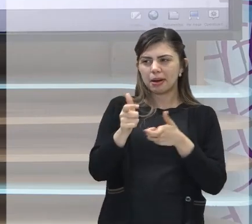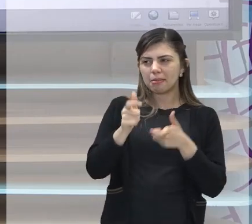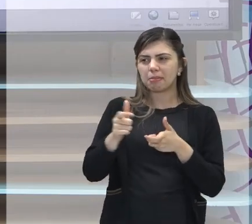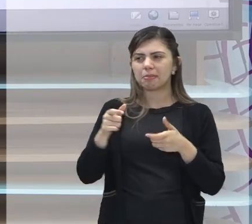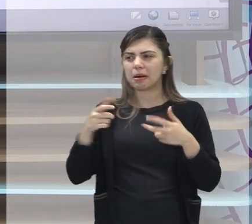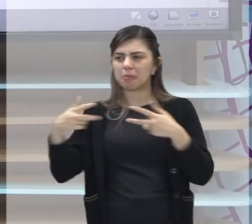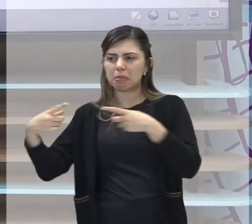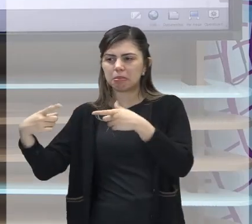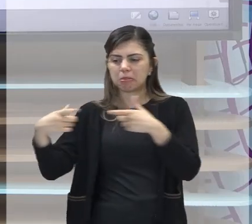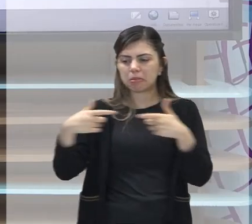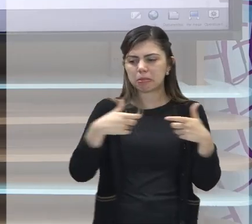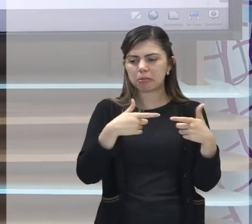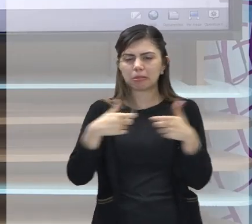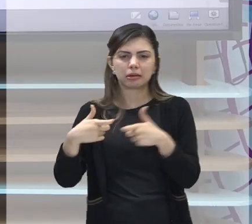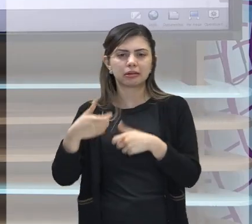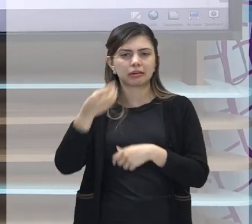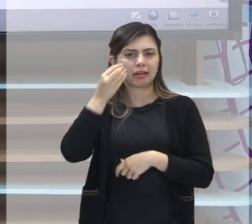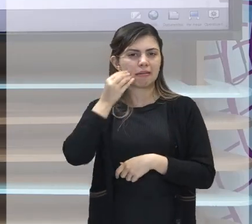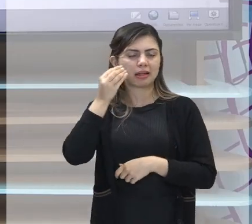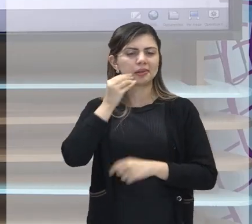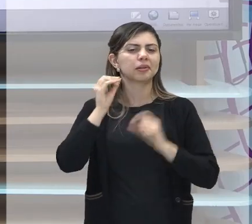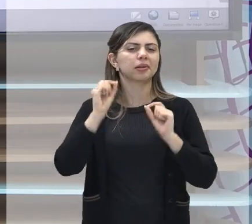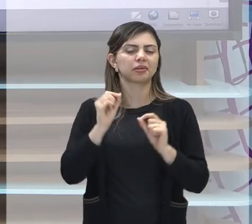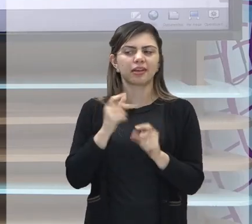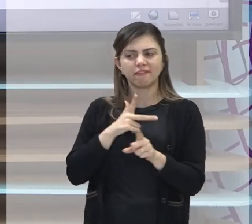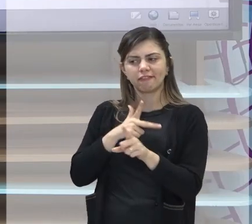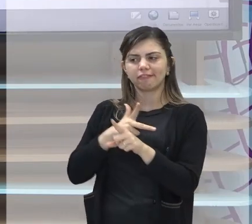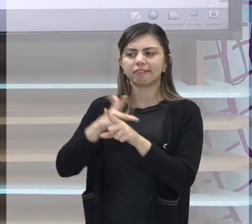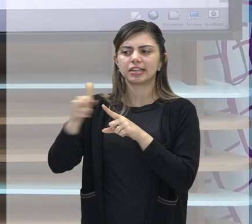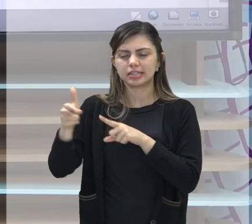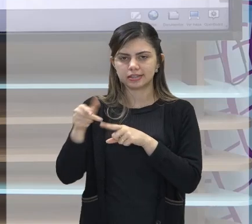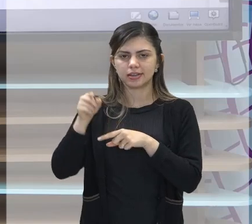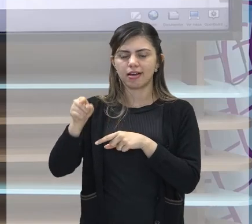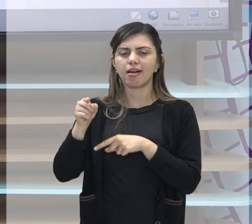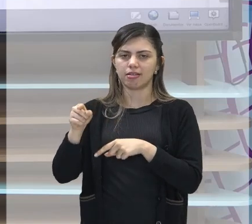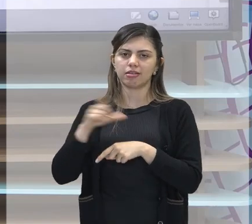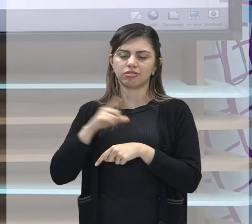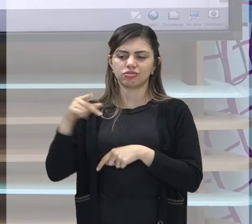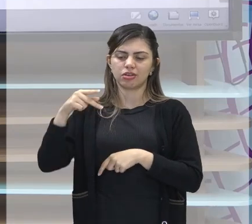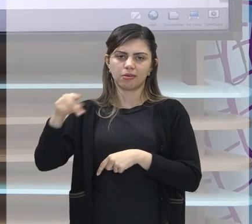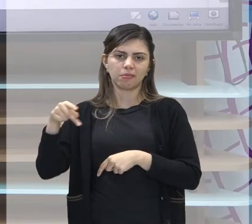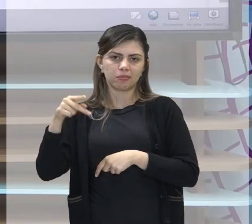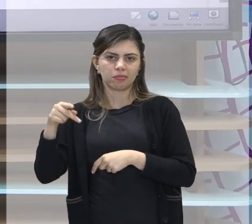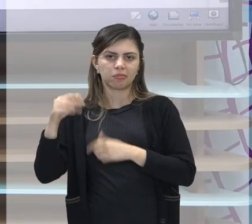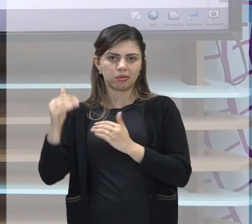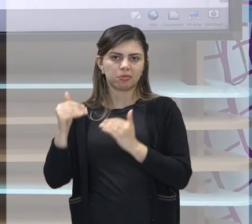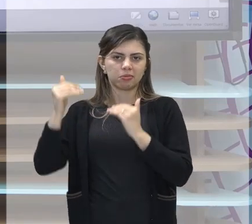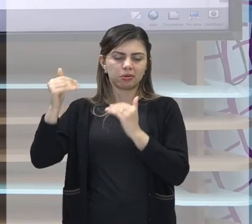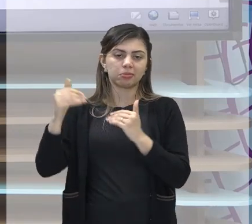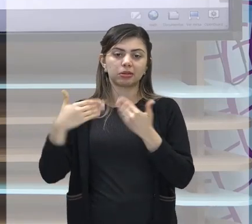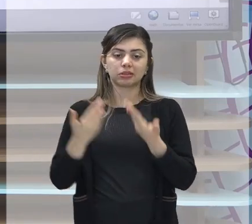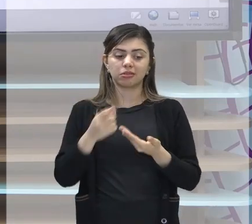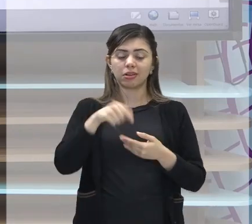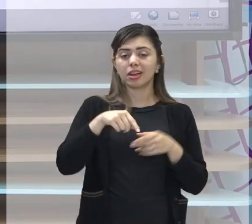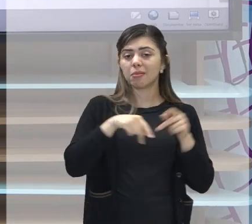à luta para tentar a derrubada do poder central, era uma